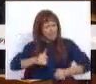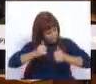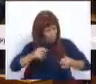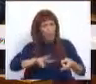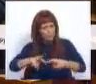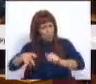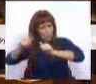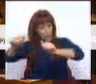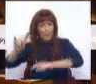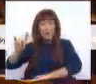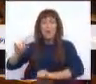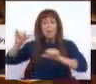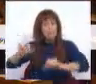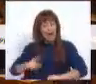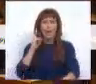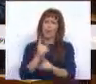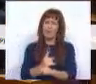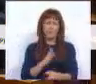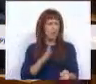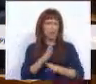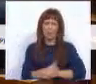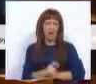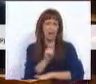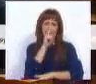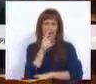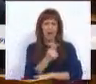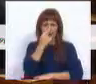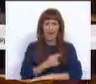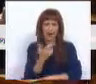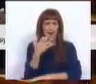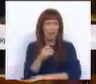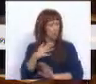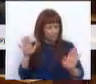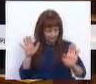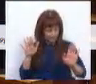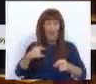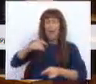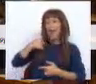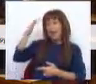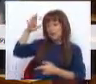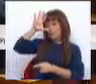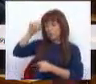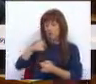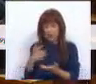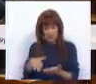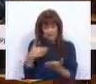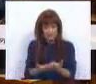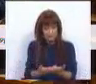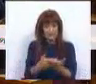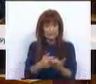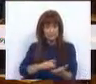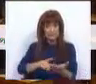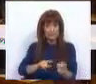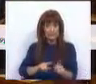que nós persistíssemos nos erros. Portanto, achamos que o Governo agora, quer através da resolução da proposta